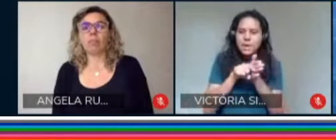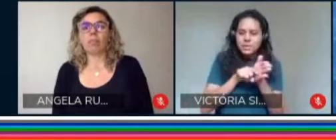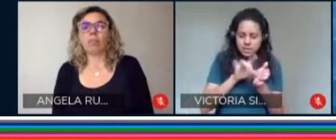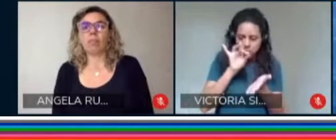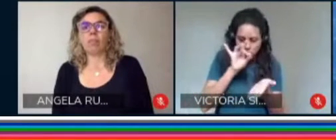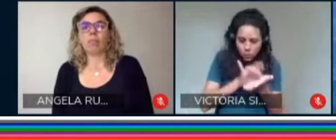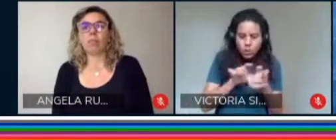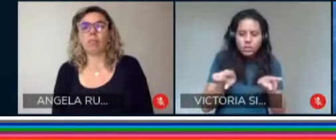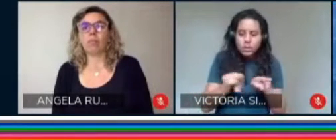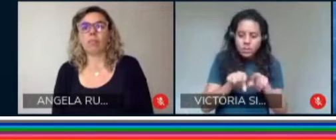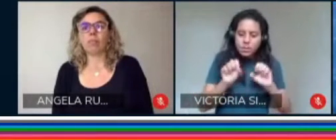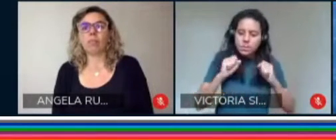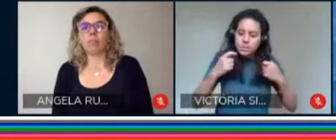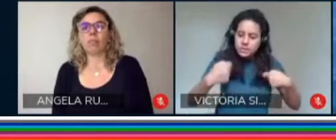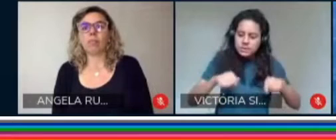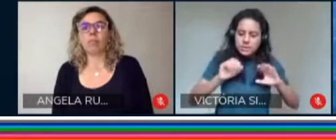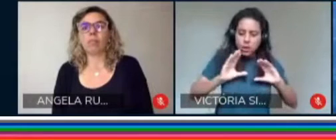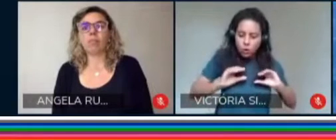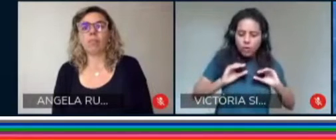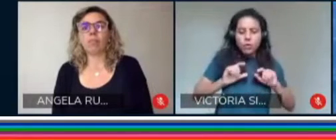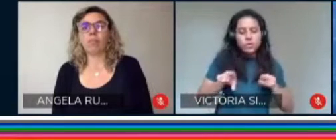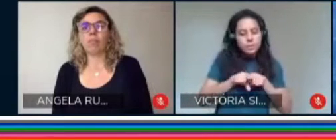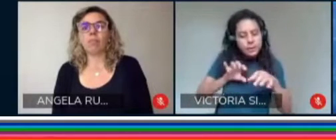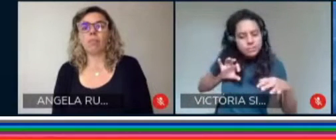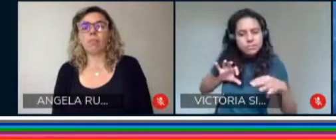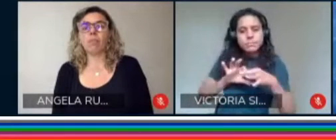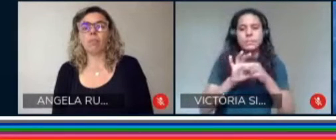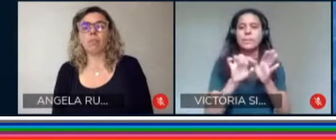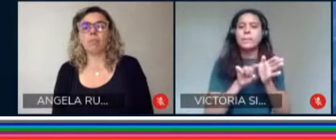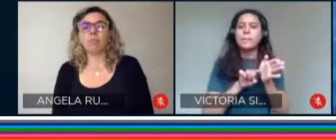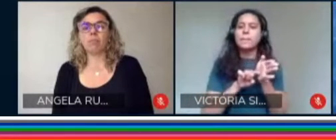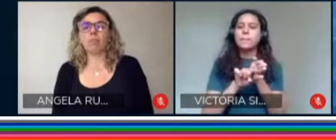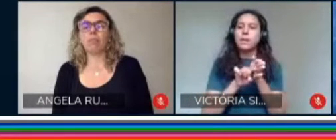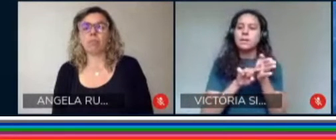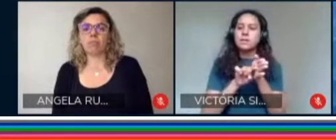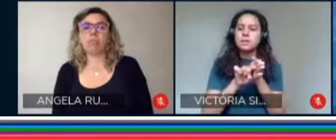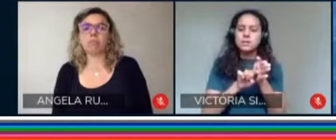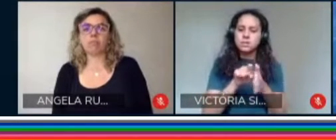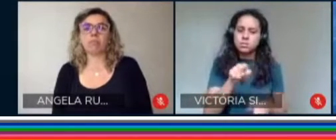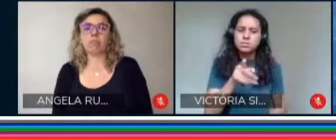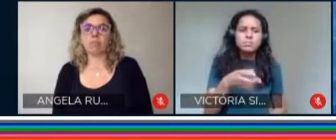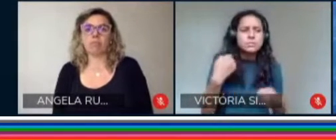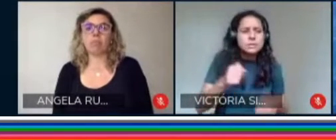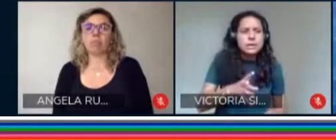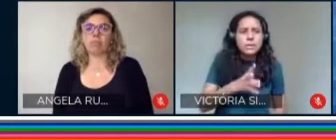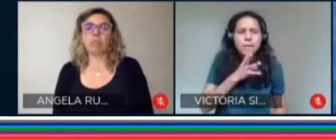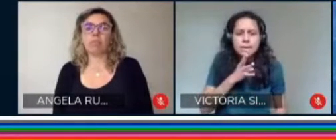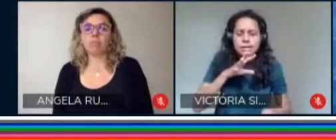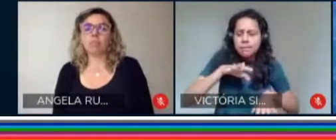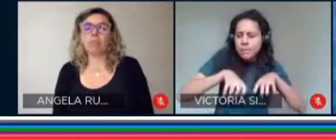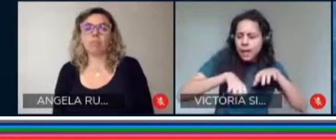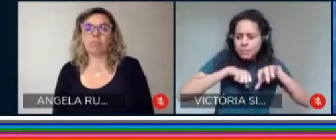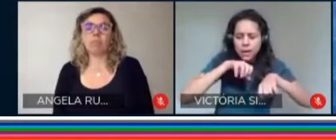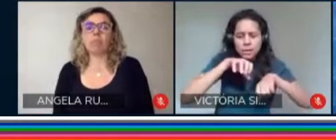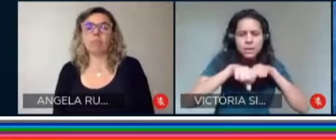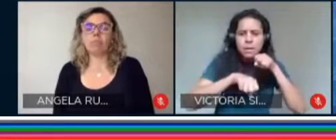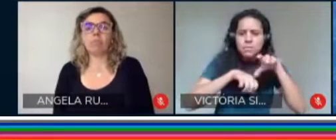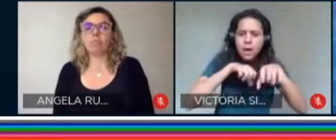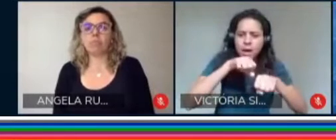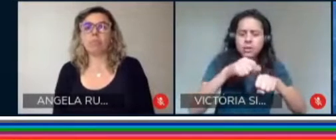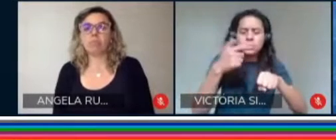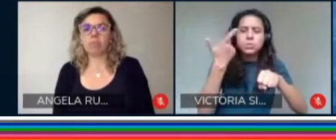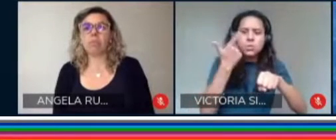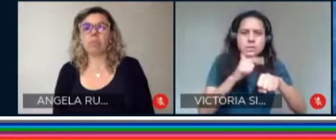e o conforto vem com a pesquisa, né? Você se familiariza, quanto mais você pesquisa, mais você se familiariza com aquilo que está